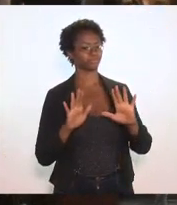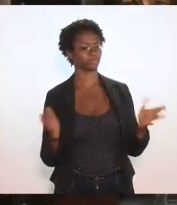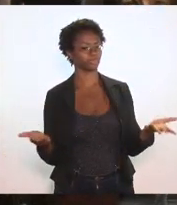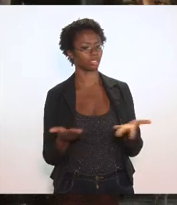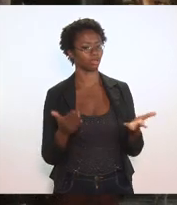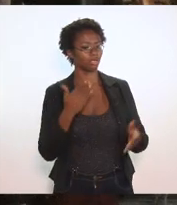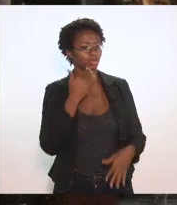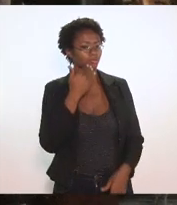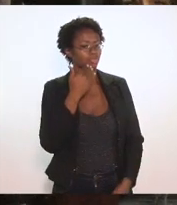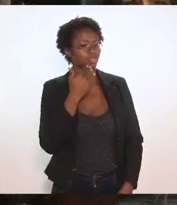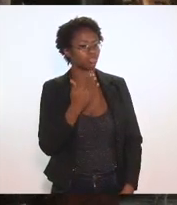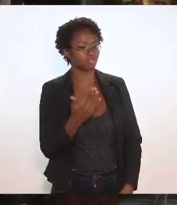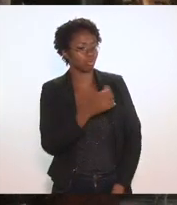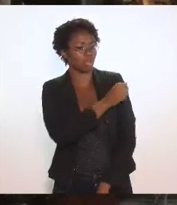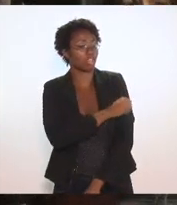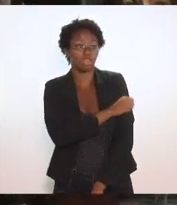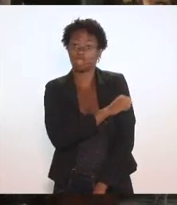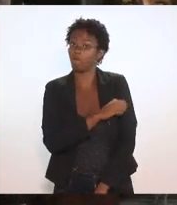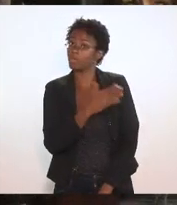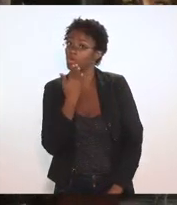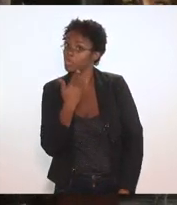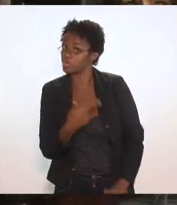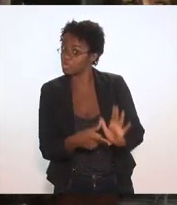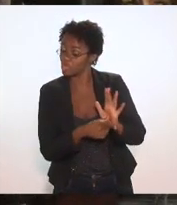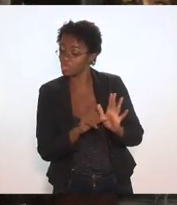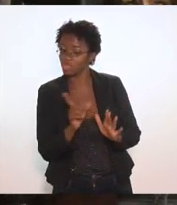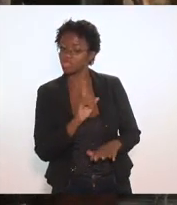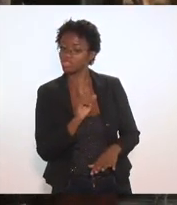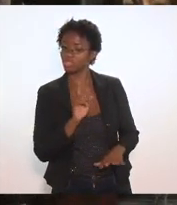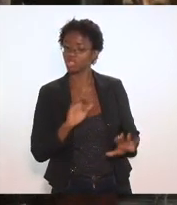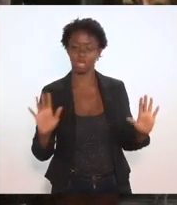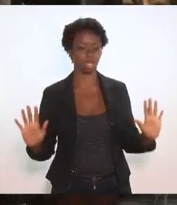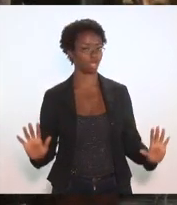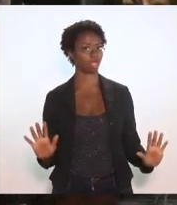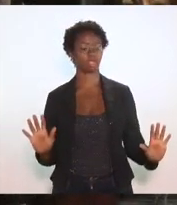para declarar. Vossa Excelência não havia pedido para declarar, mas eu vou conceder.